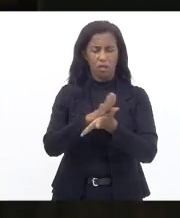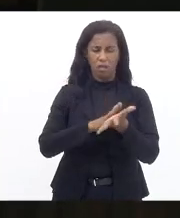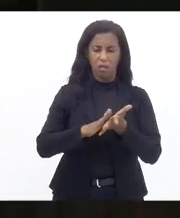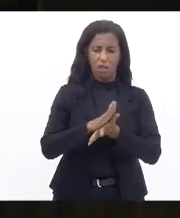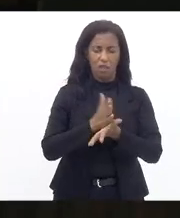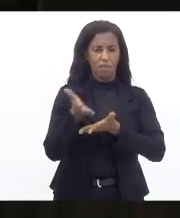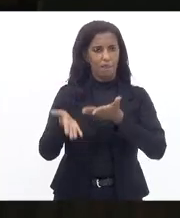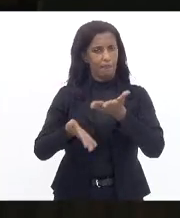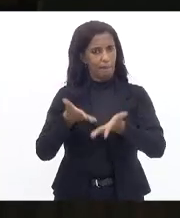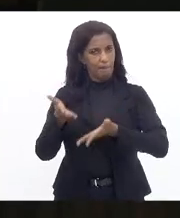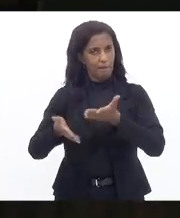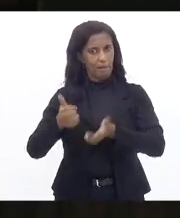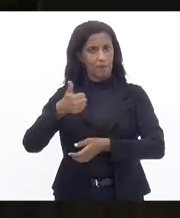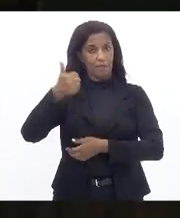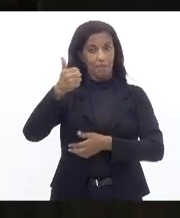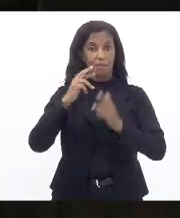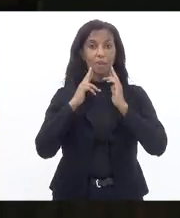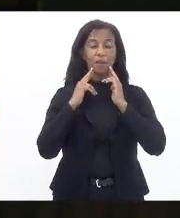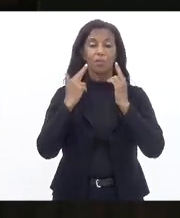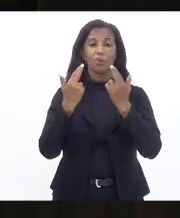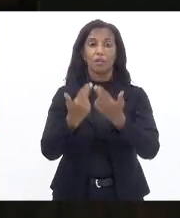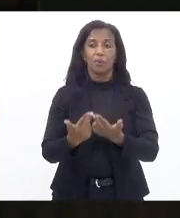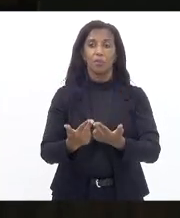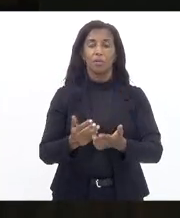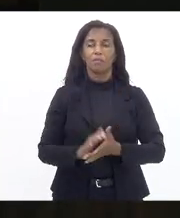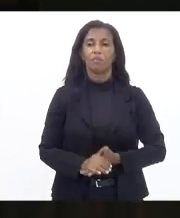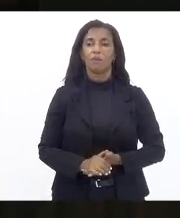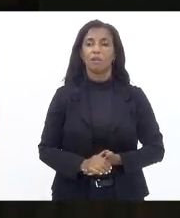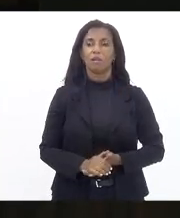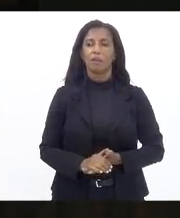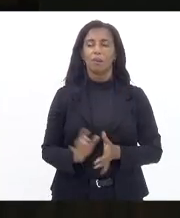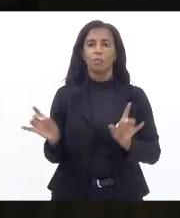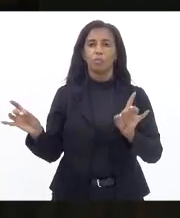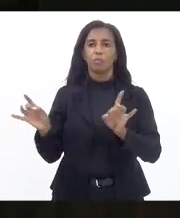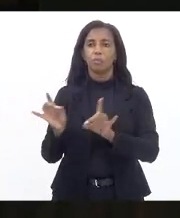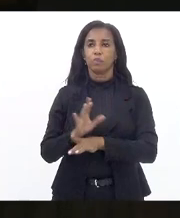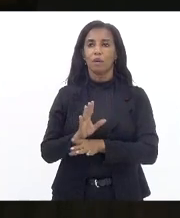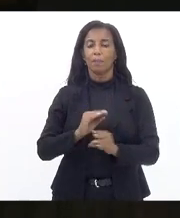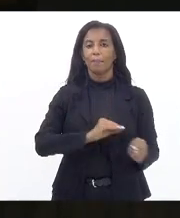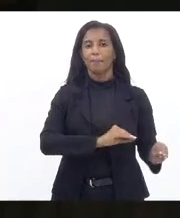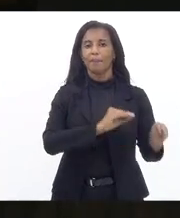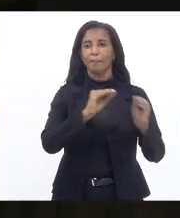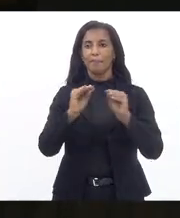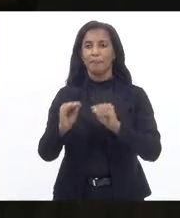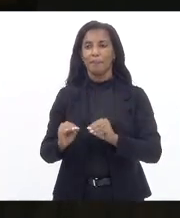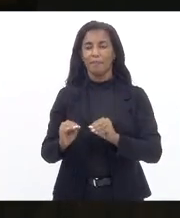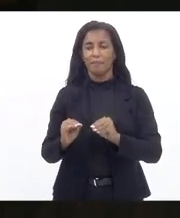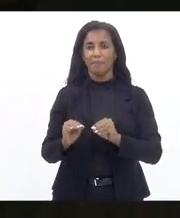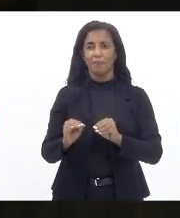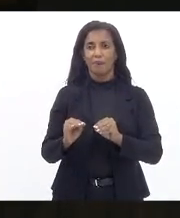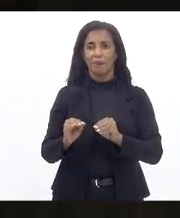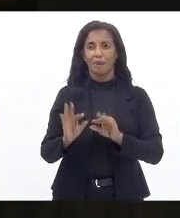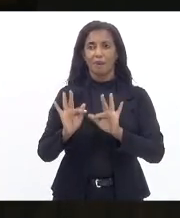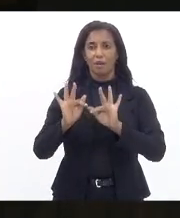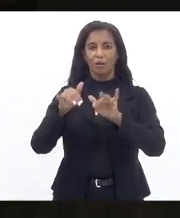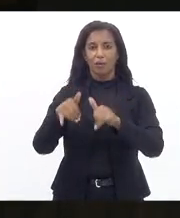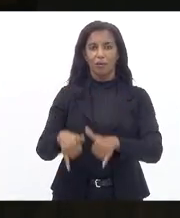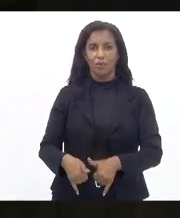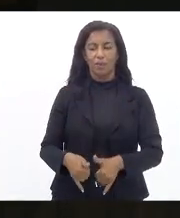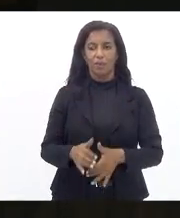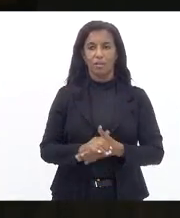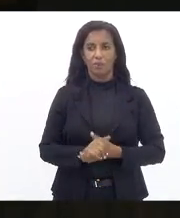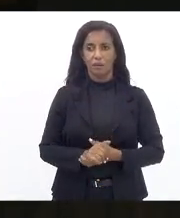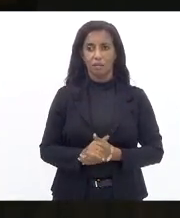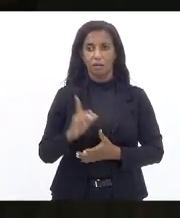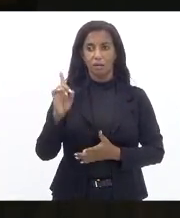a tratar na primeira sessão extraordinária do dia. Mesmo está encerrada, passa-se ao expediente final. Era